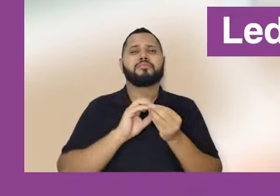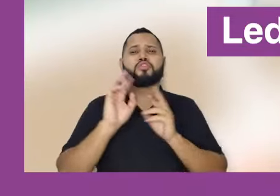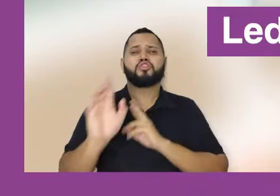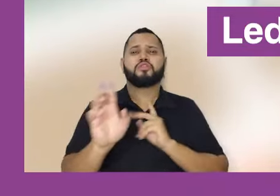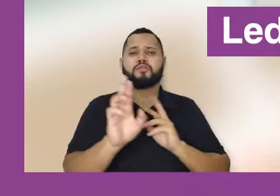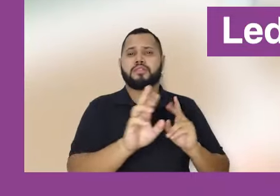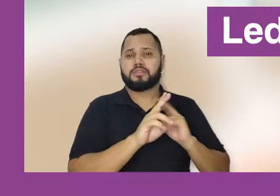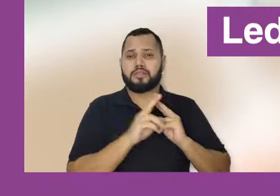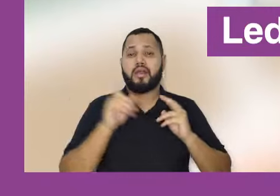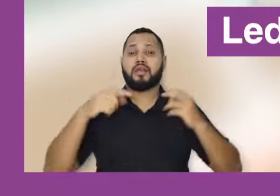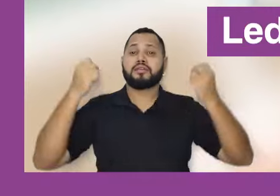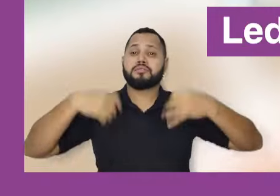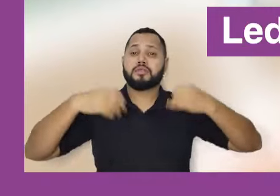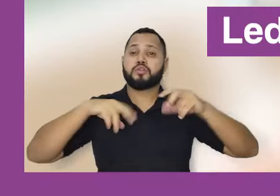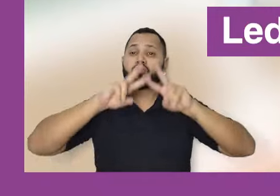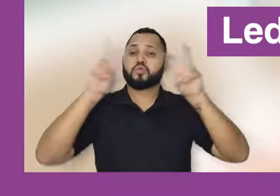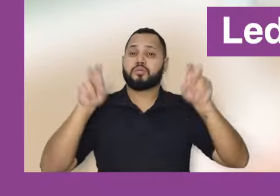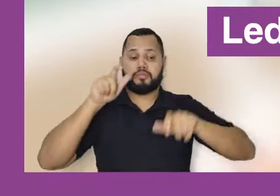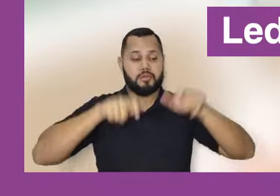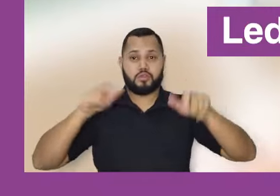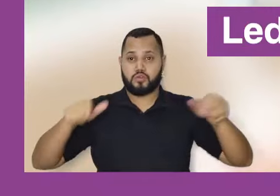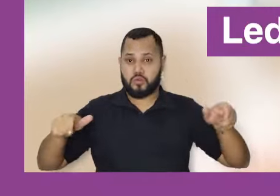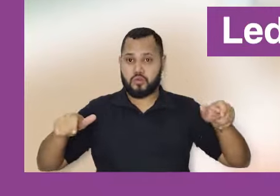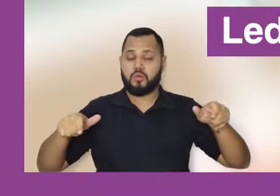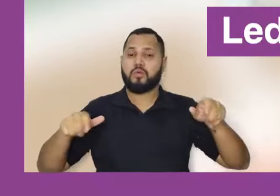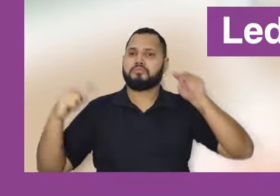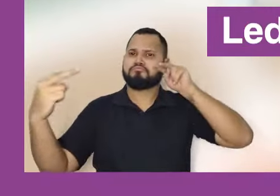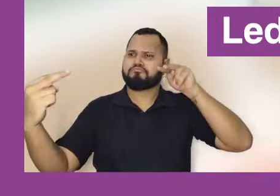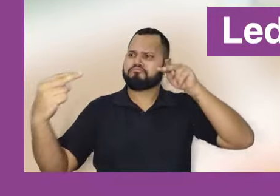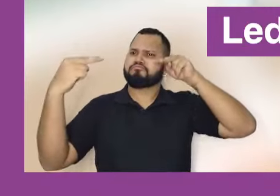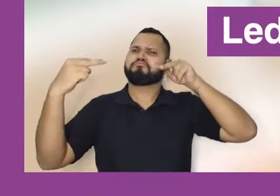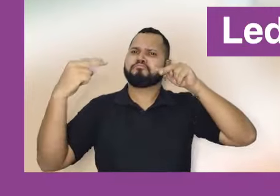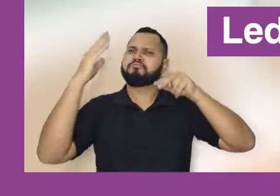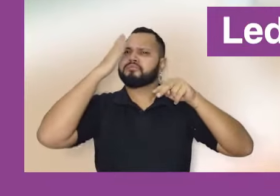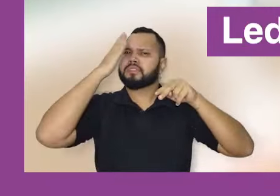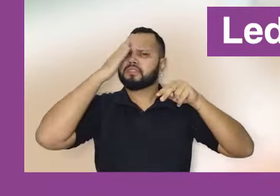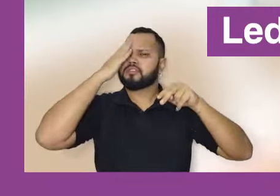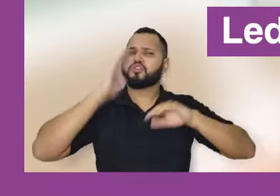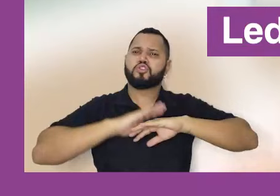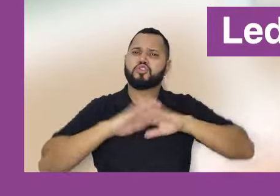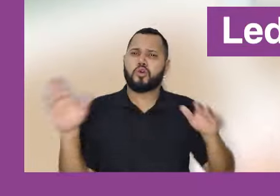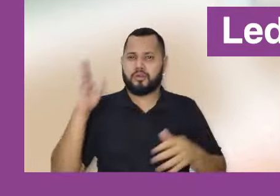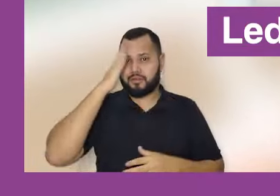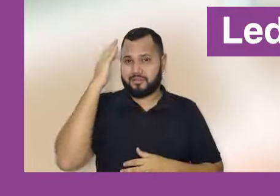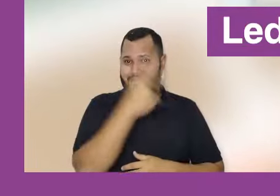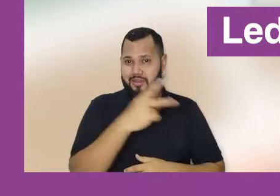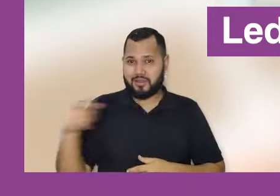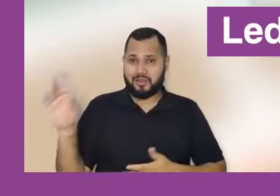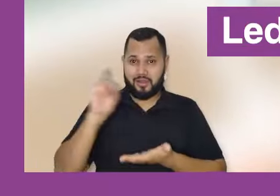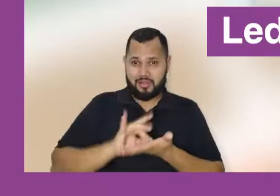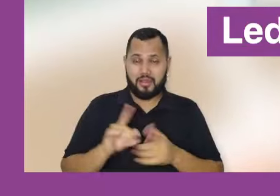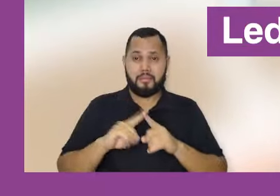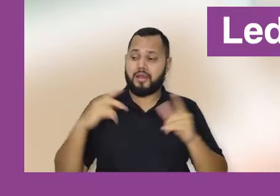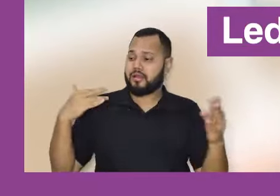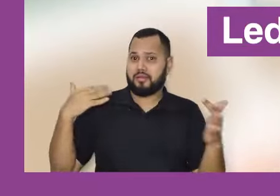diferencia é falar de gente é olhar no olho delas é entender não só a realidade dela mas